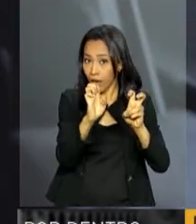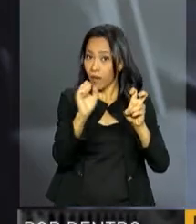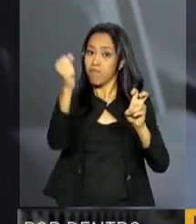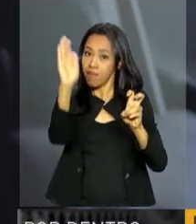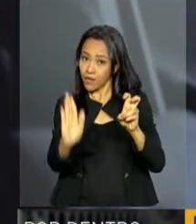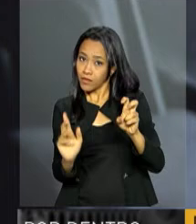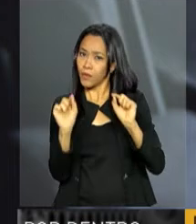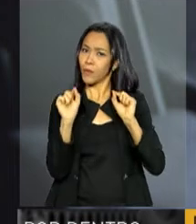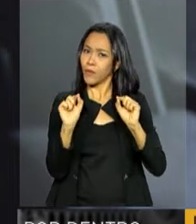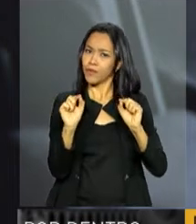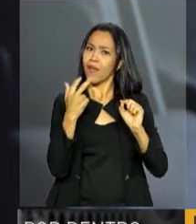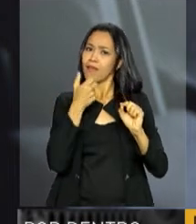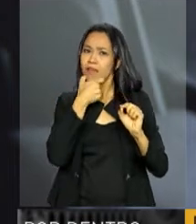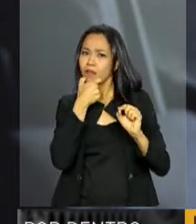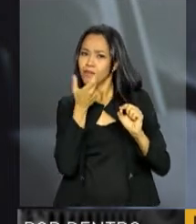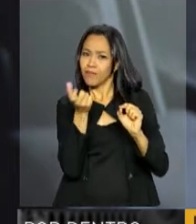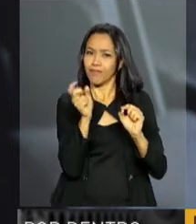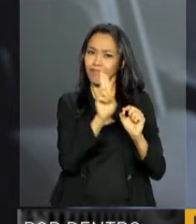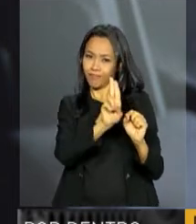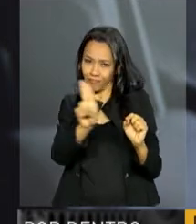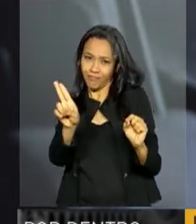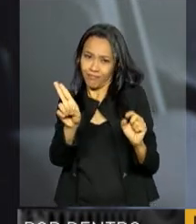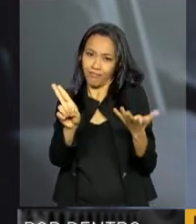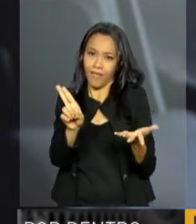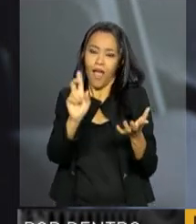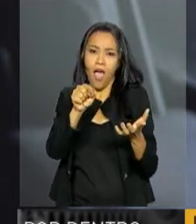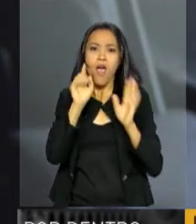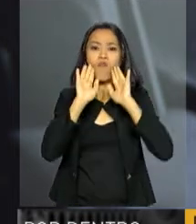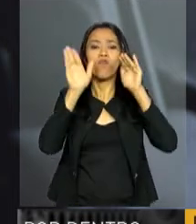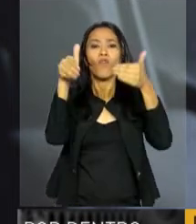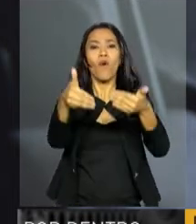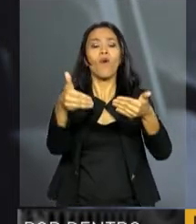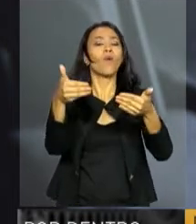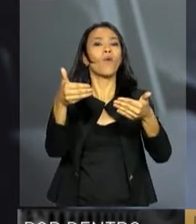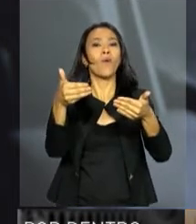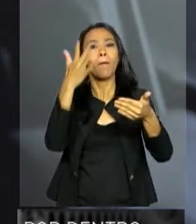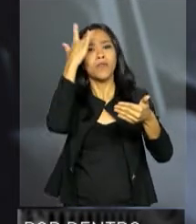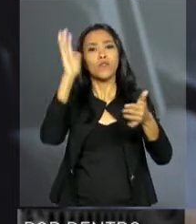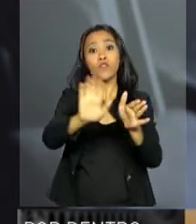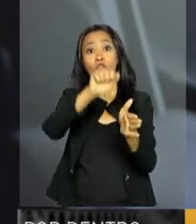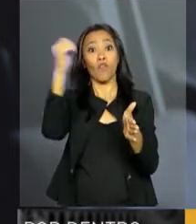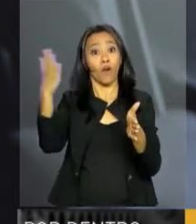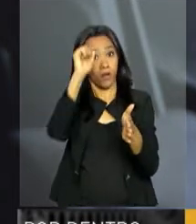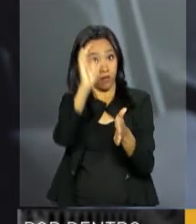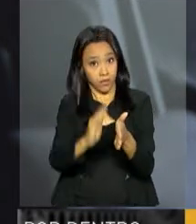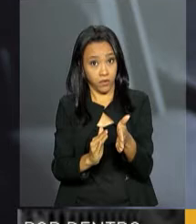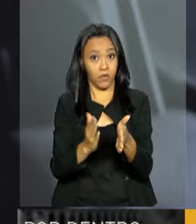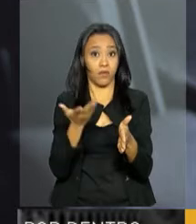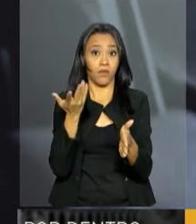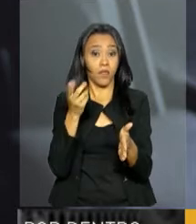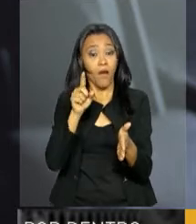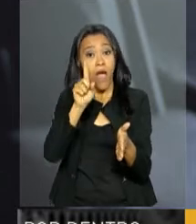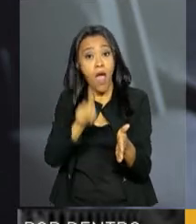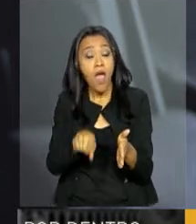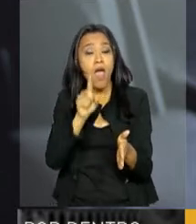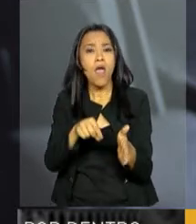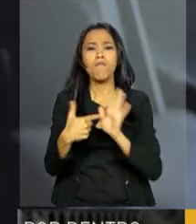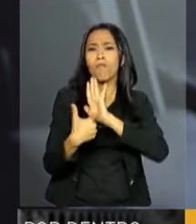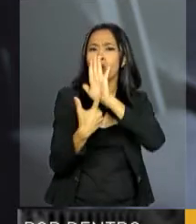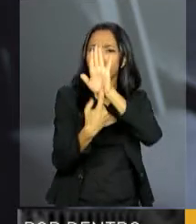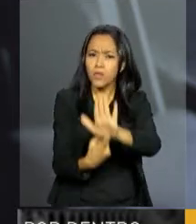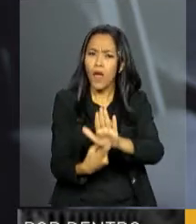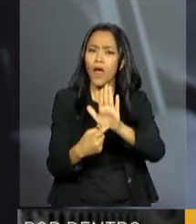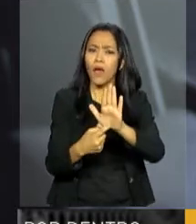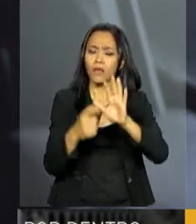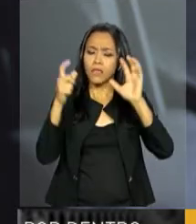está em inglês porque é focada no no do público externo é voltada para mostrar que além